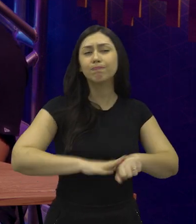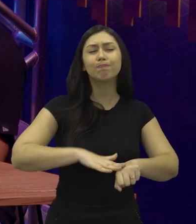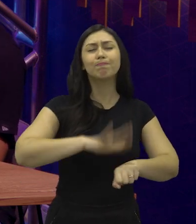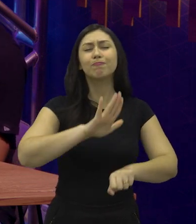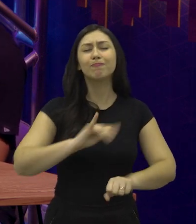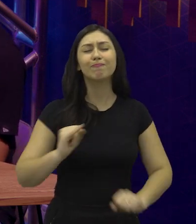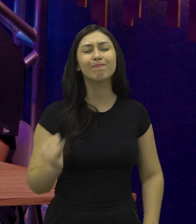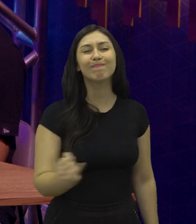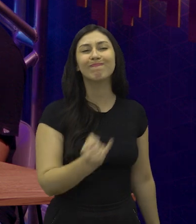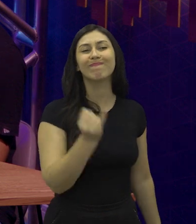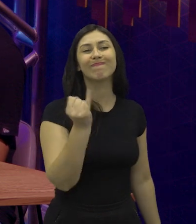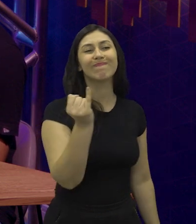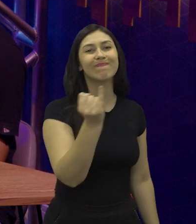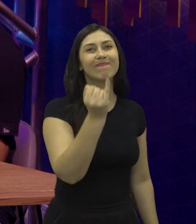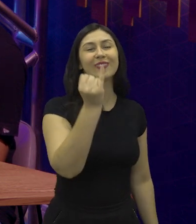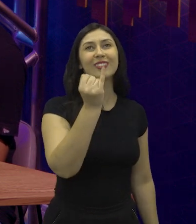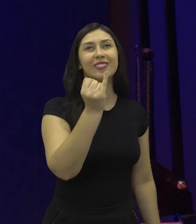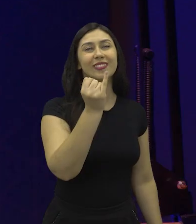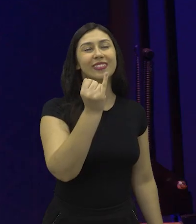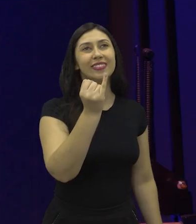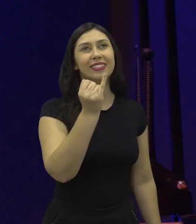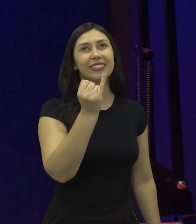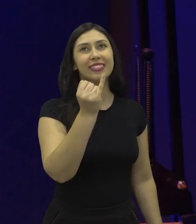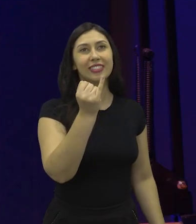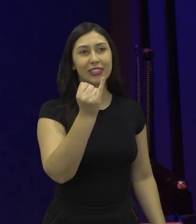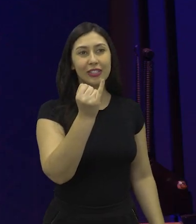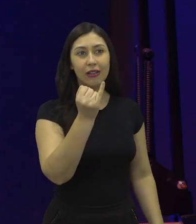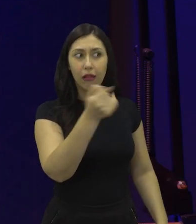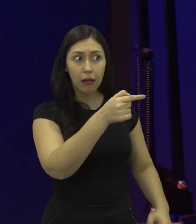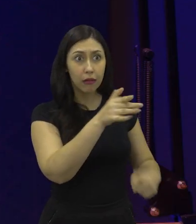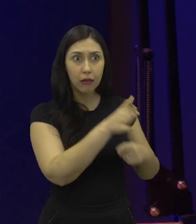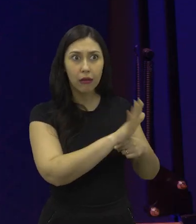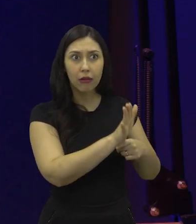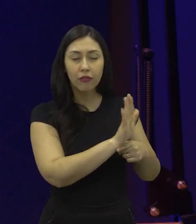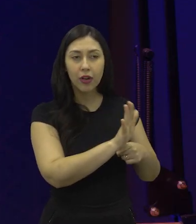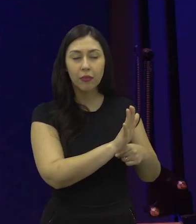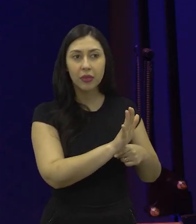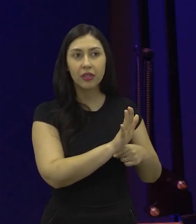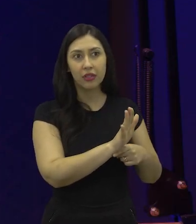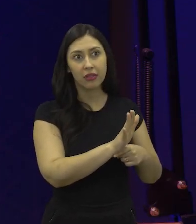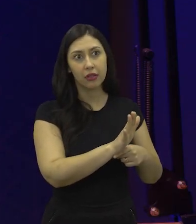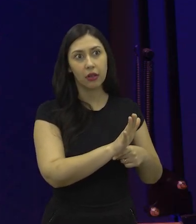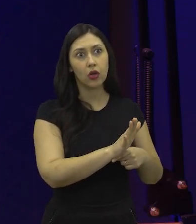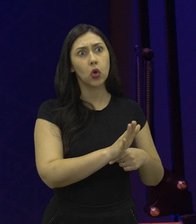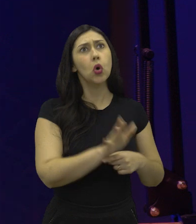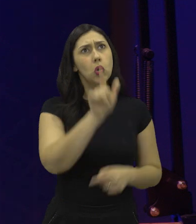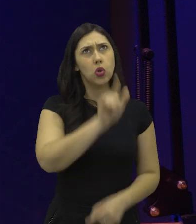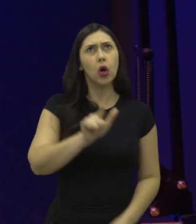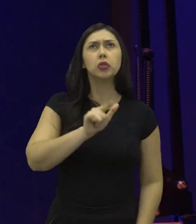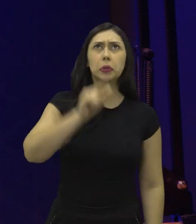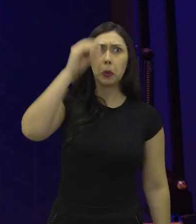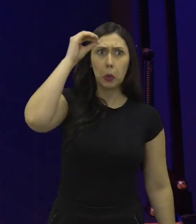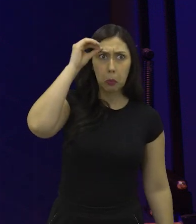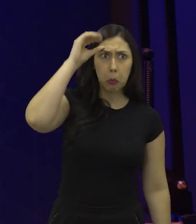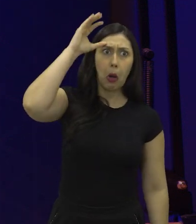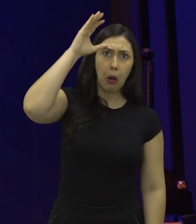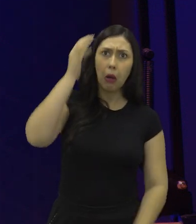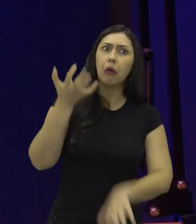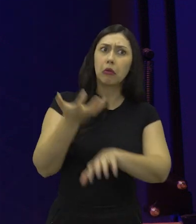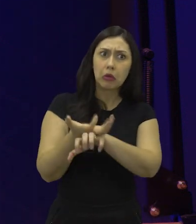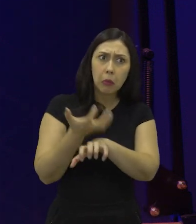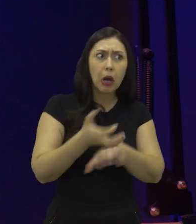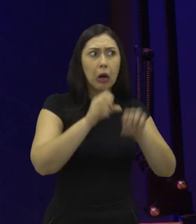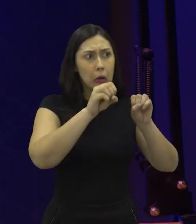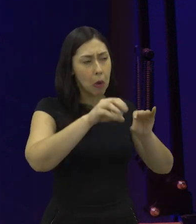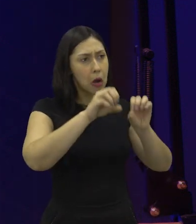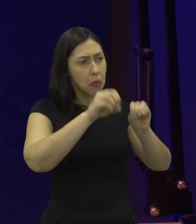mais importantes ali em Harry Potter, além dos, né, dos conhecimentos, enfim, das matérias